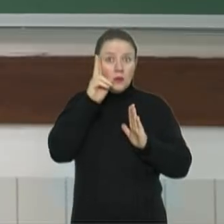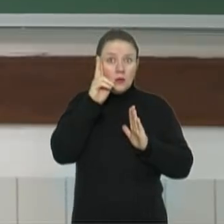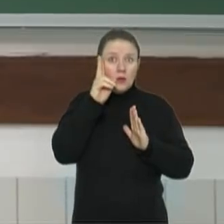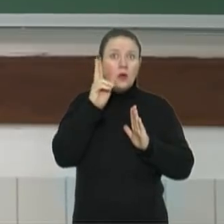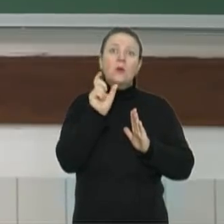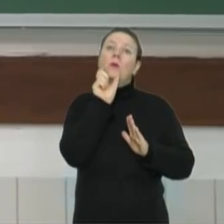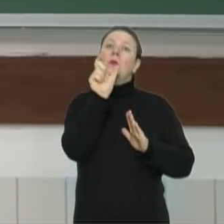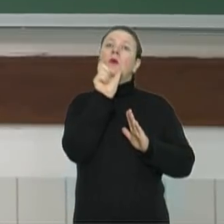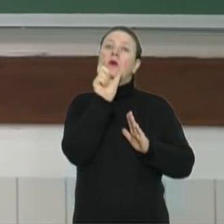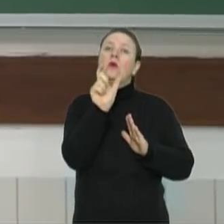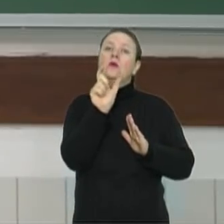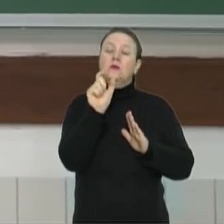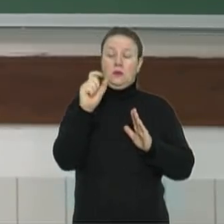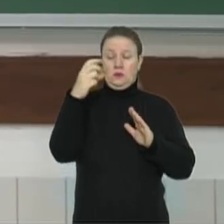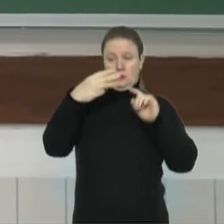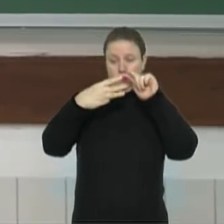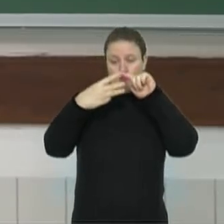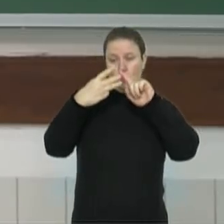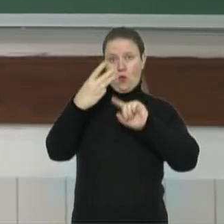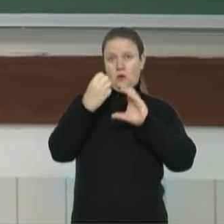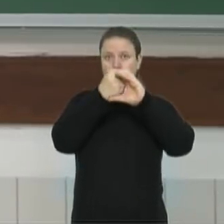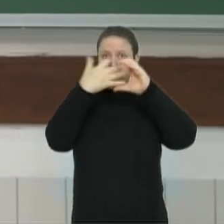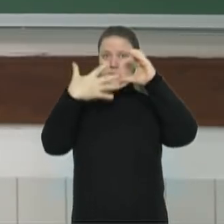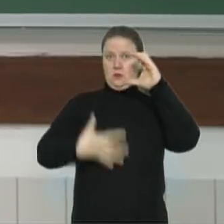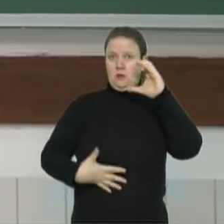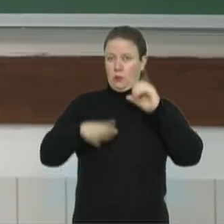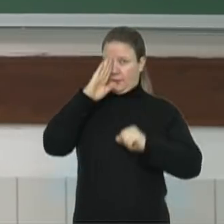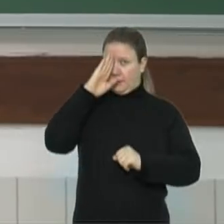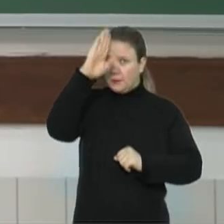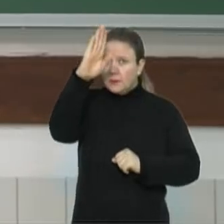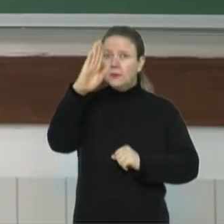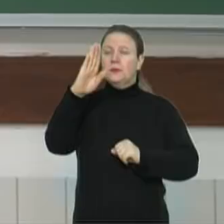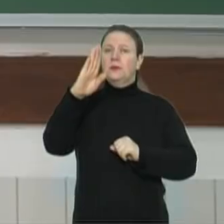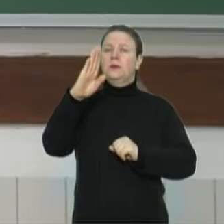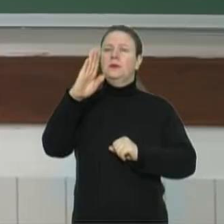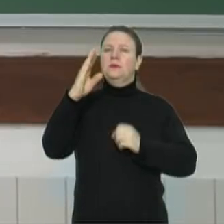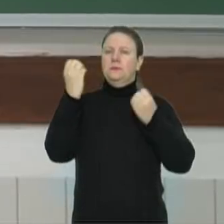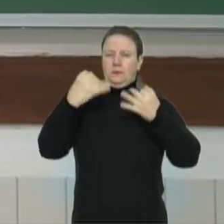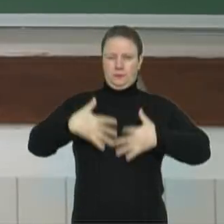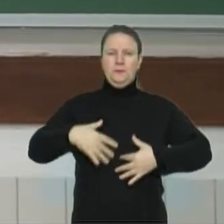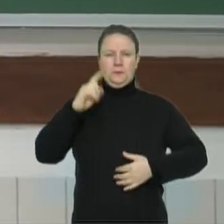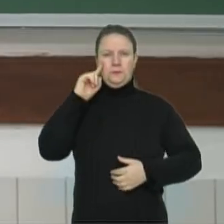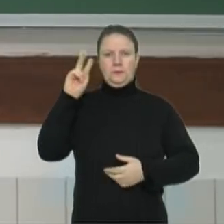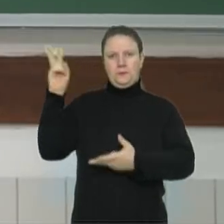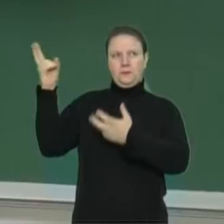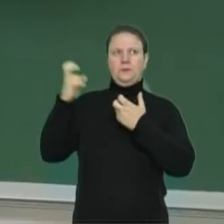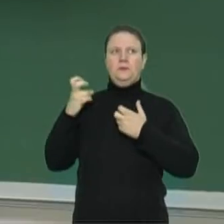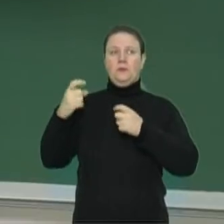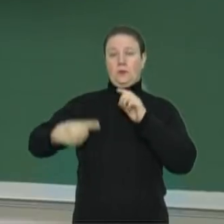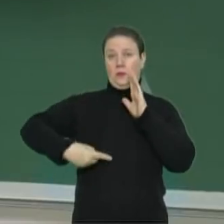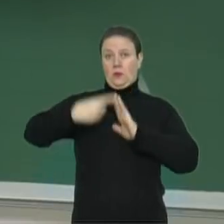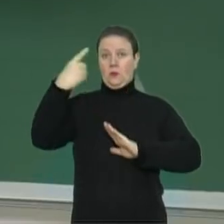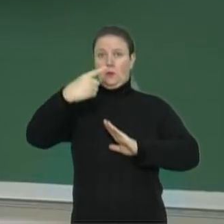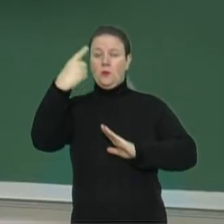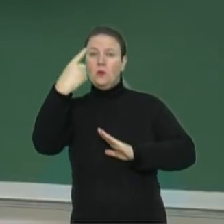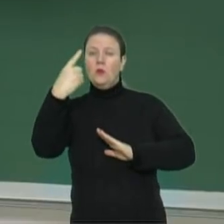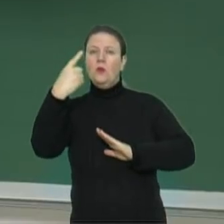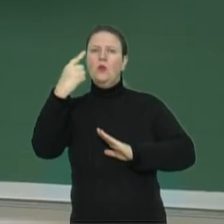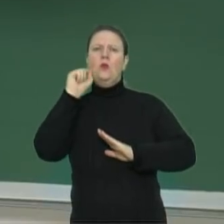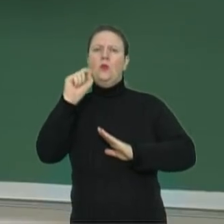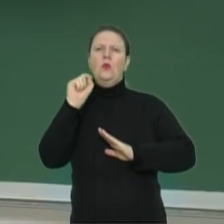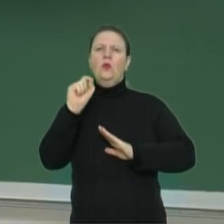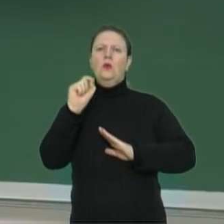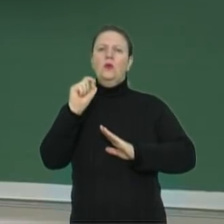Né? Temos aí 3 características principais, né, quando a gente fala do existencialismo, né? Aqui, primeiro ponto, né, para